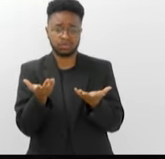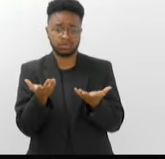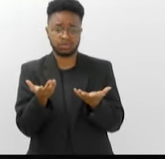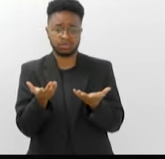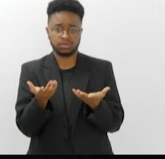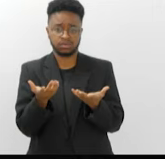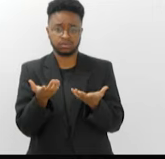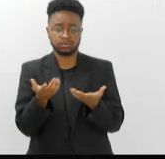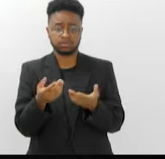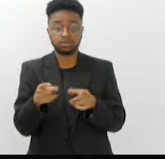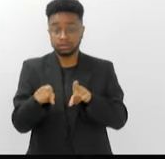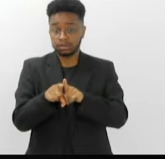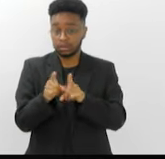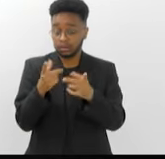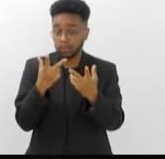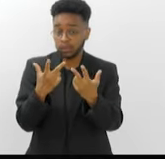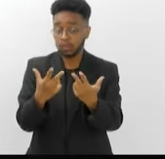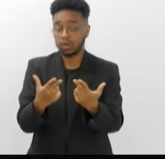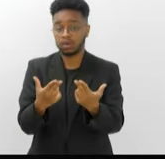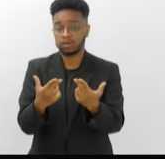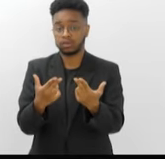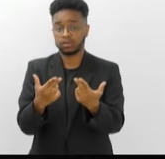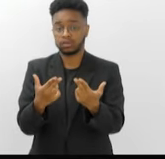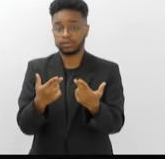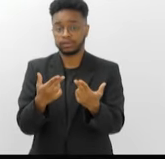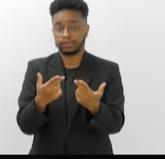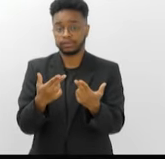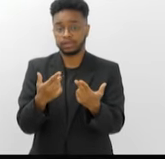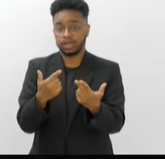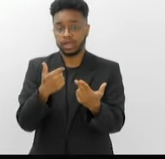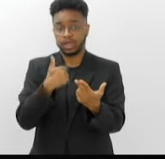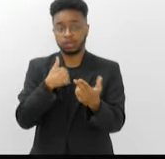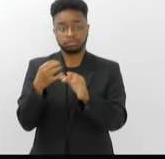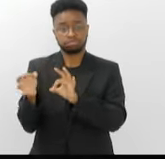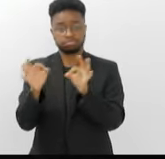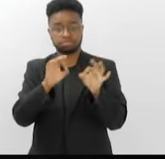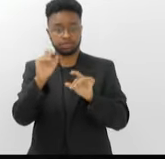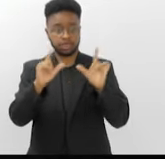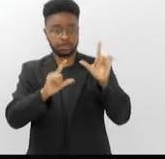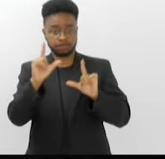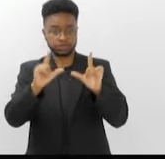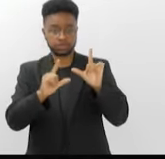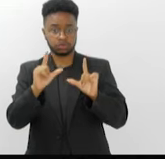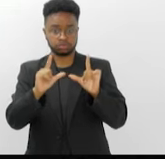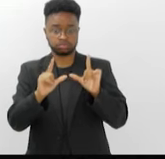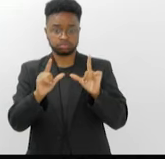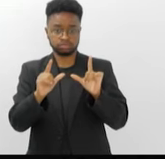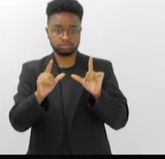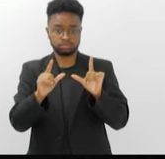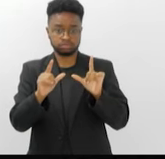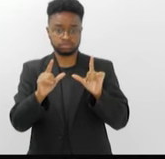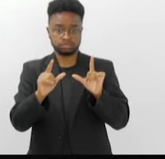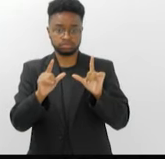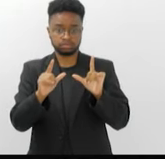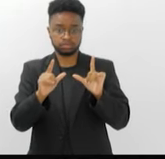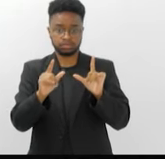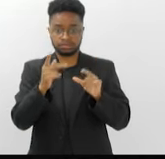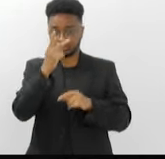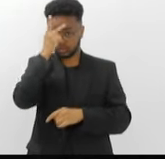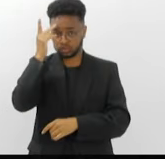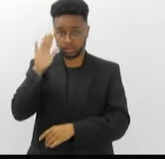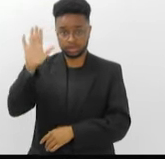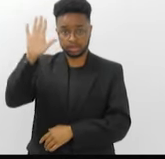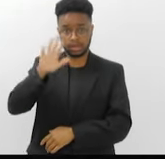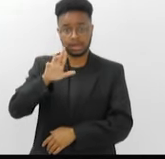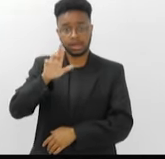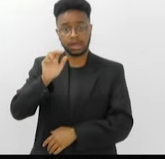Como é constrangedor eu ver na televisão, como tem passado, o candidato